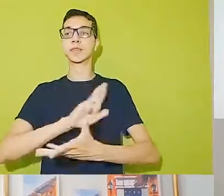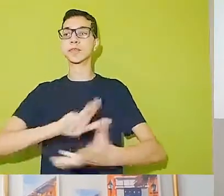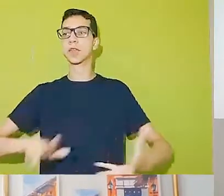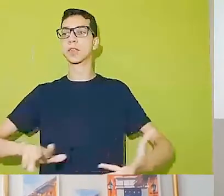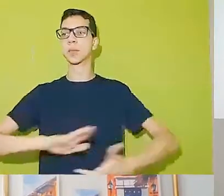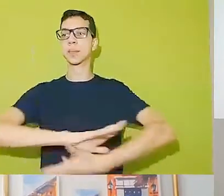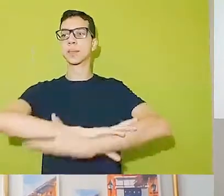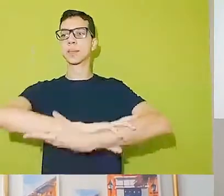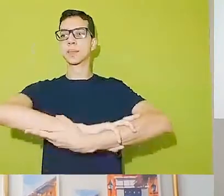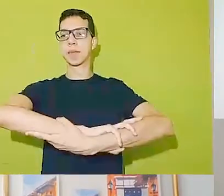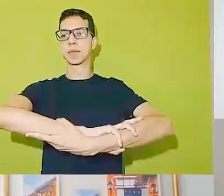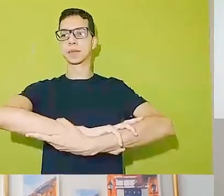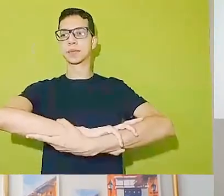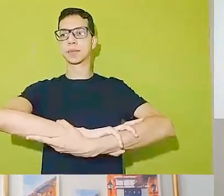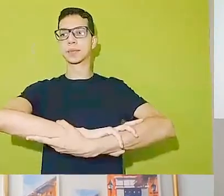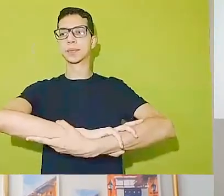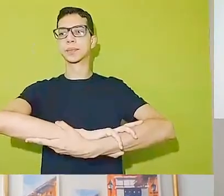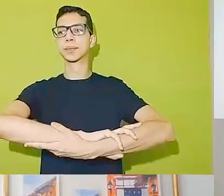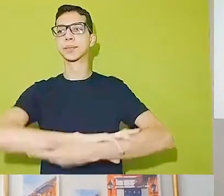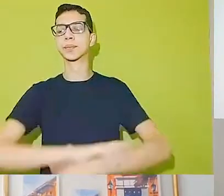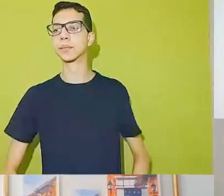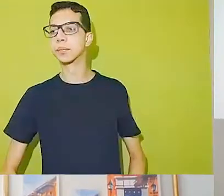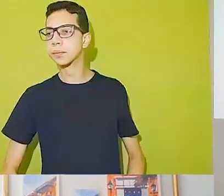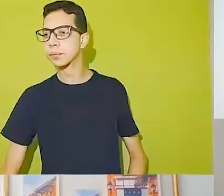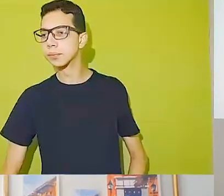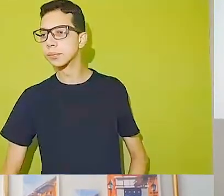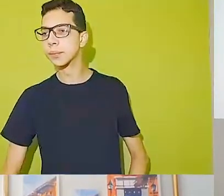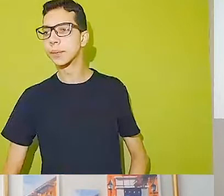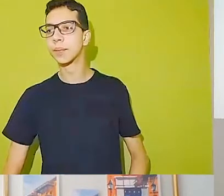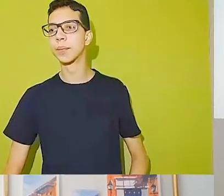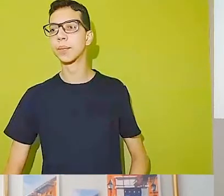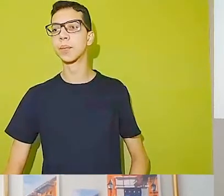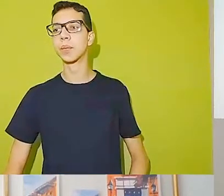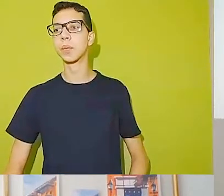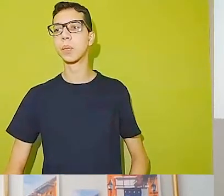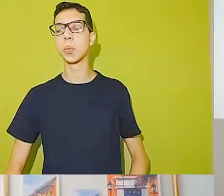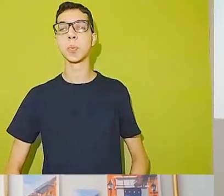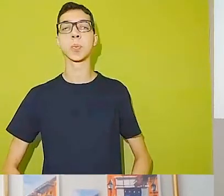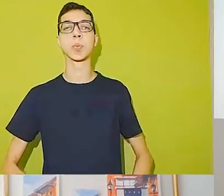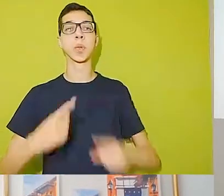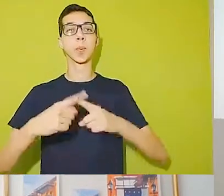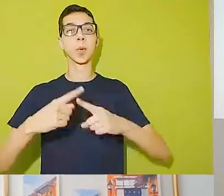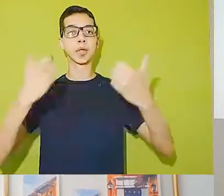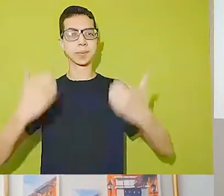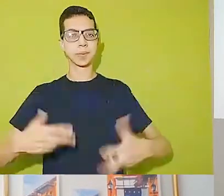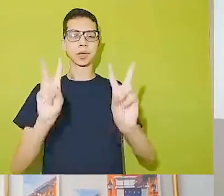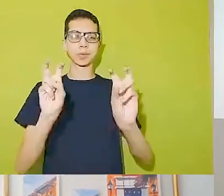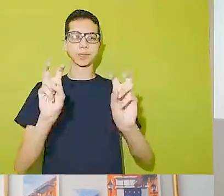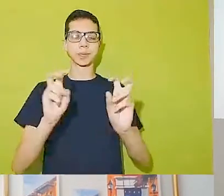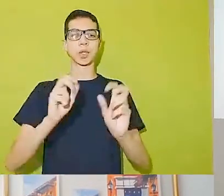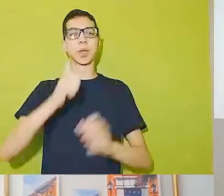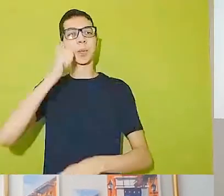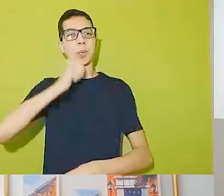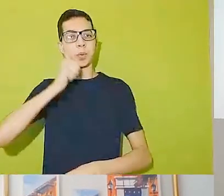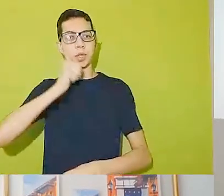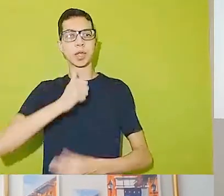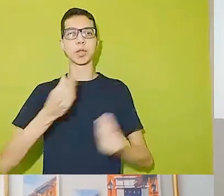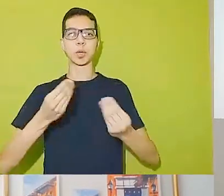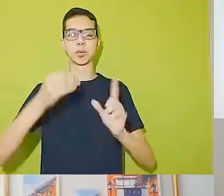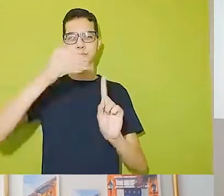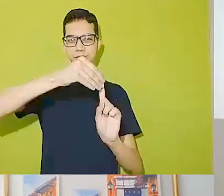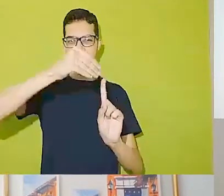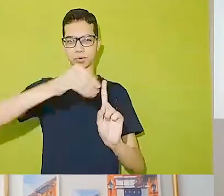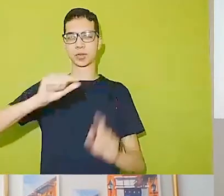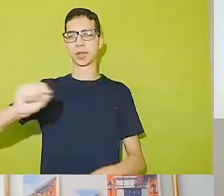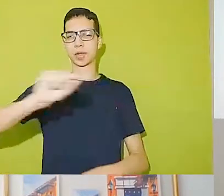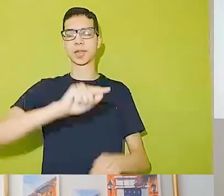que vieram debater a temática da questão, inicialmente, das mulheres em situação de rua e em uso de